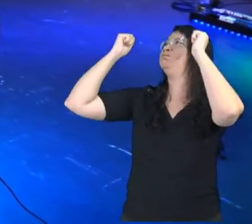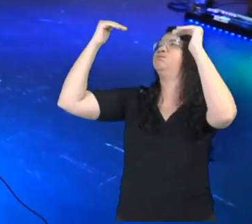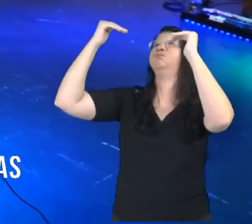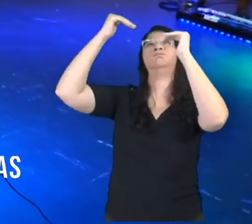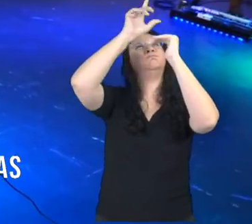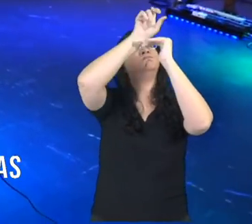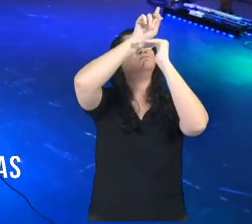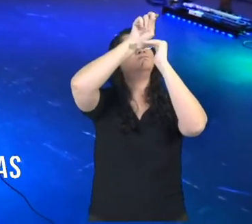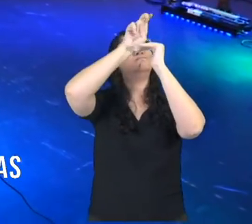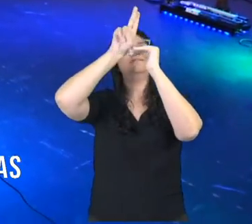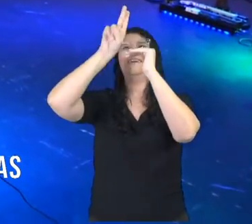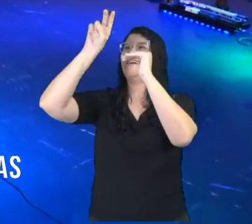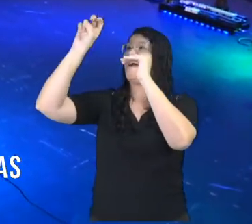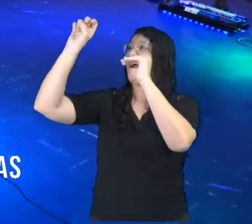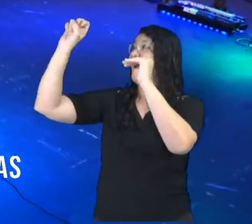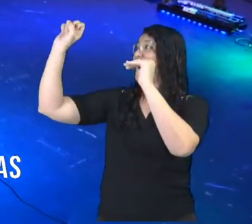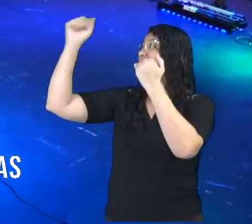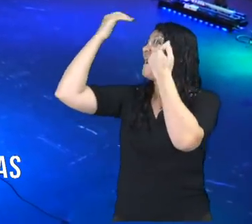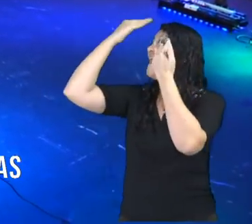Seja grato. E